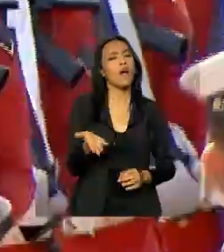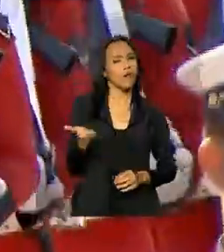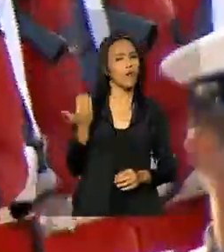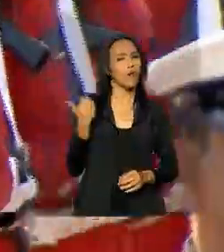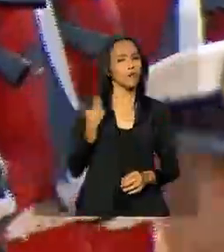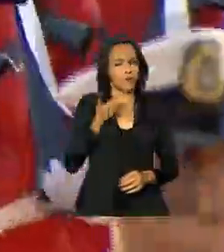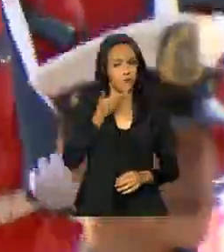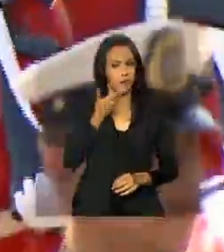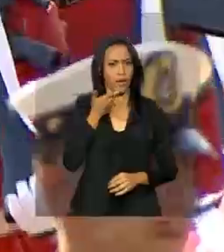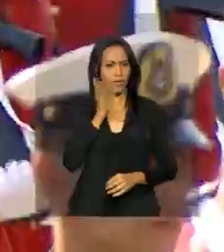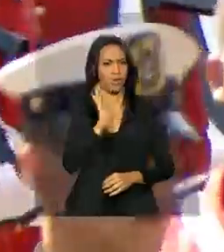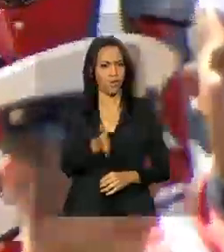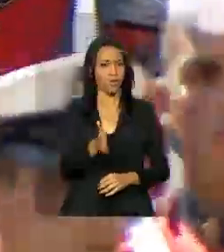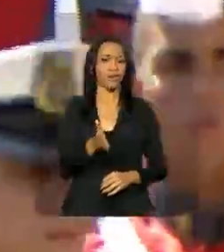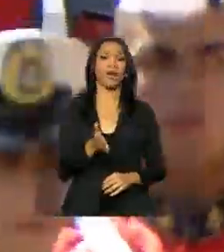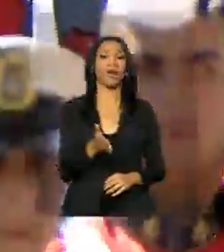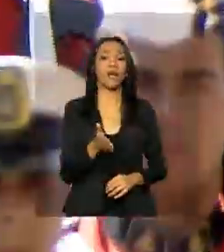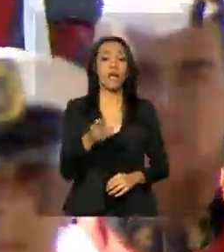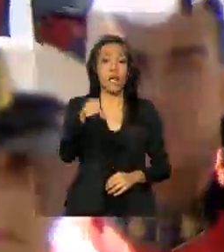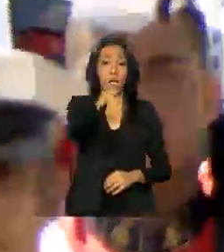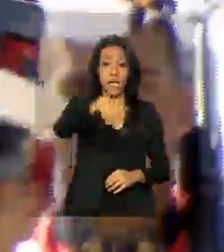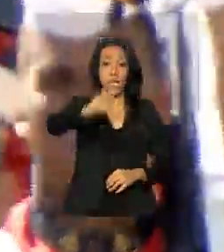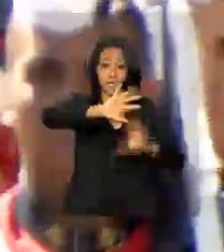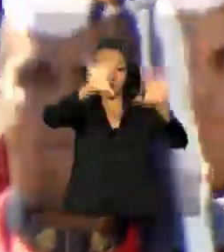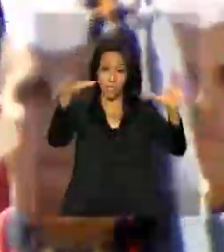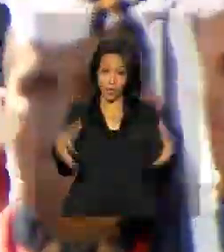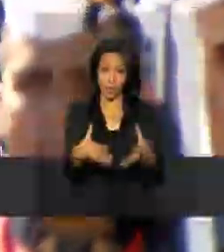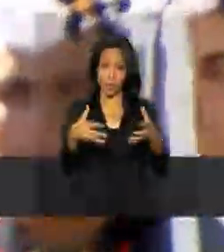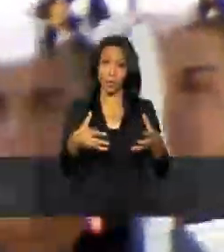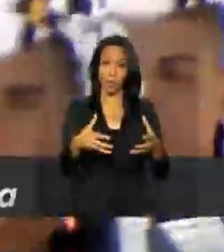nossa banda marcial